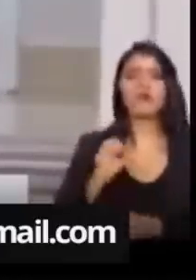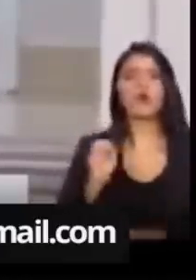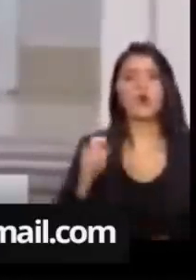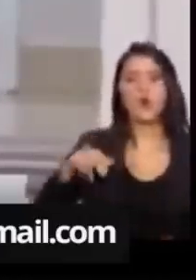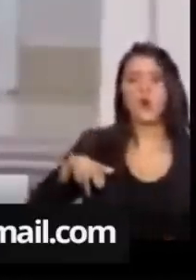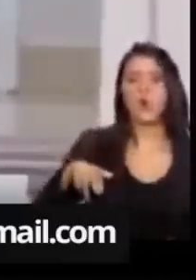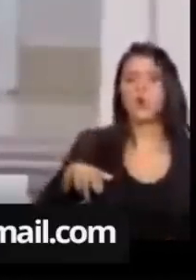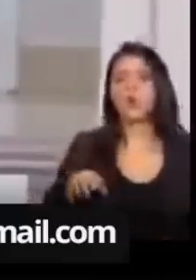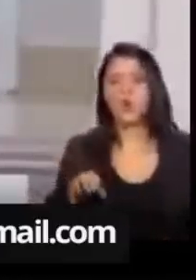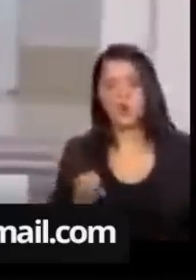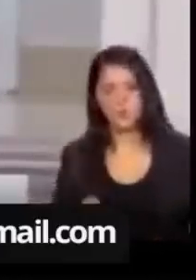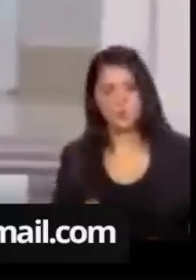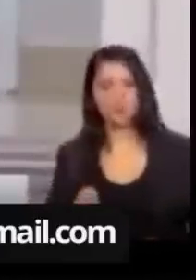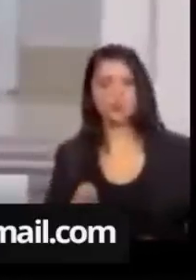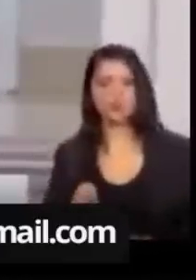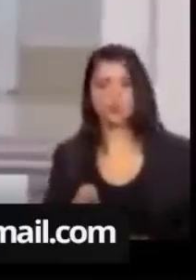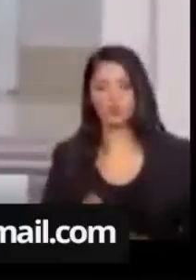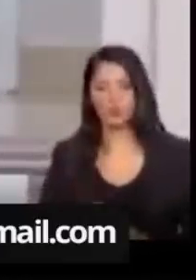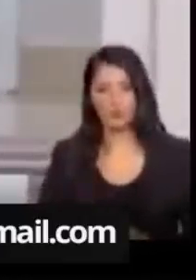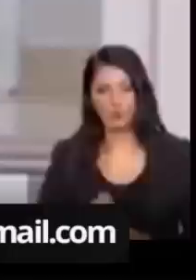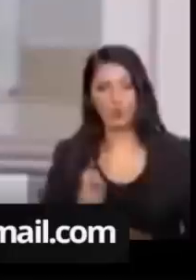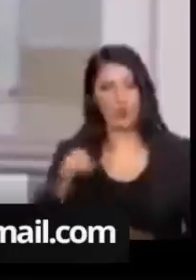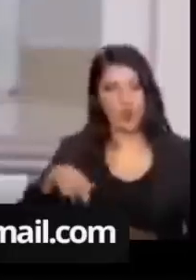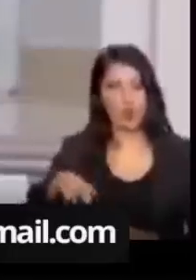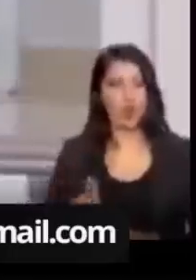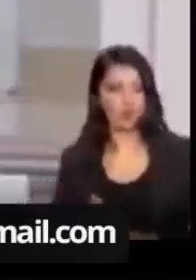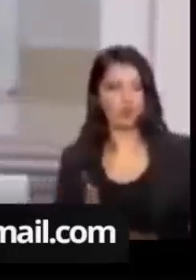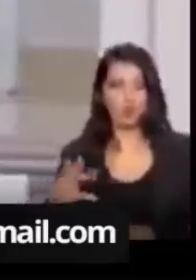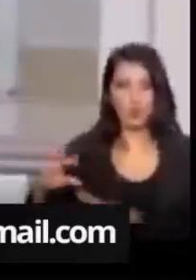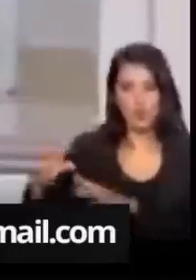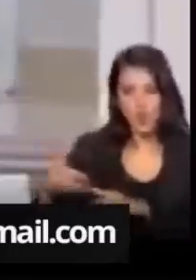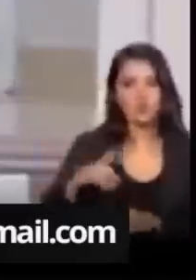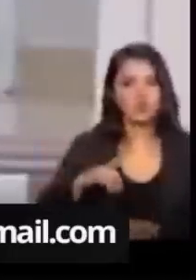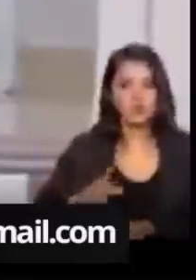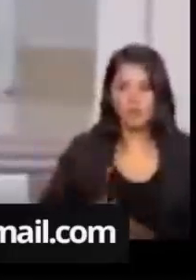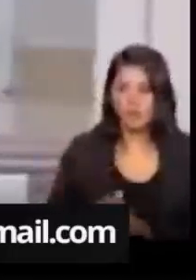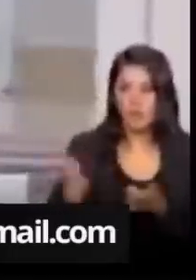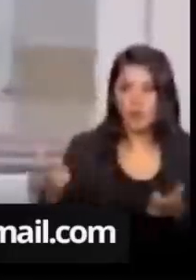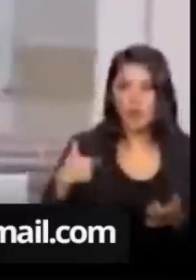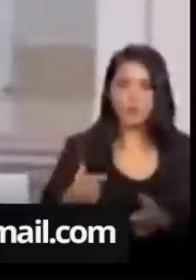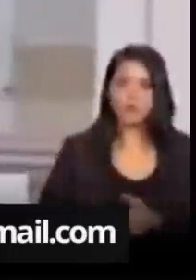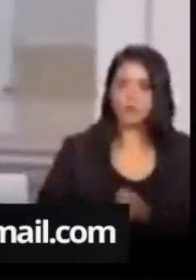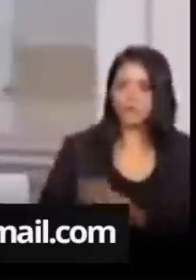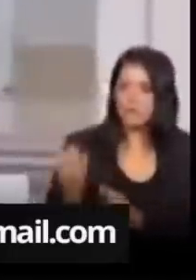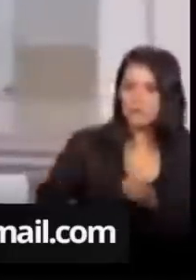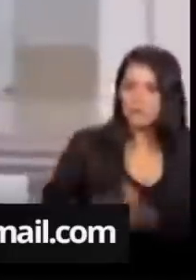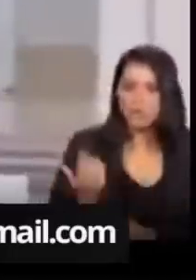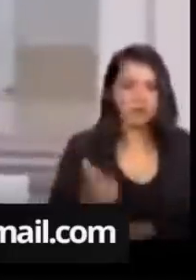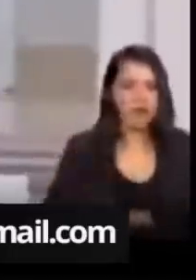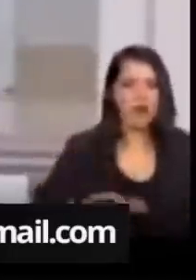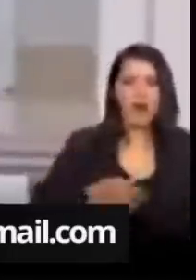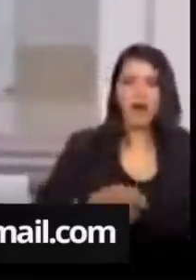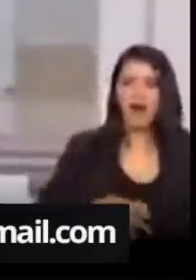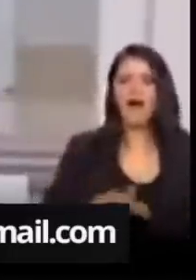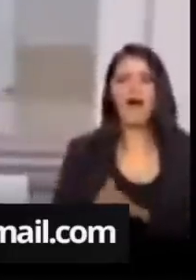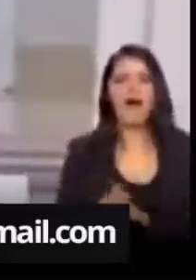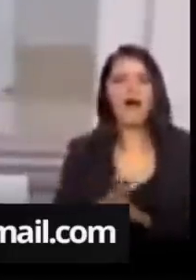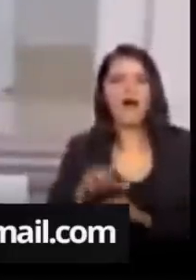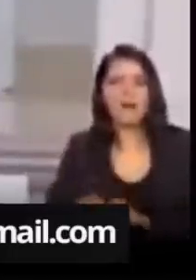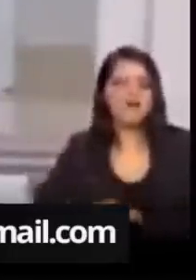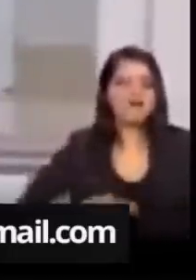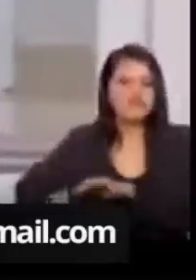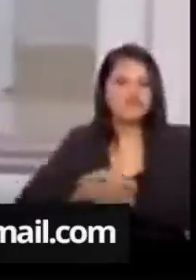todos eles são maiores produtores de arma do mundo são maiores vendedores de arma do mundo